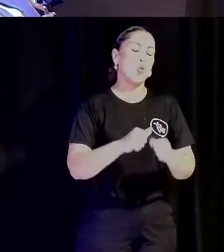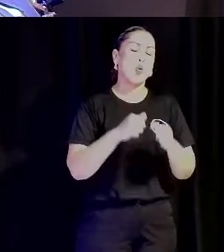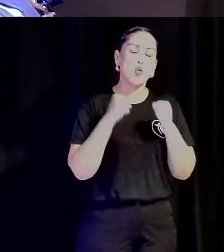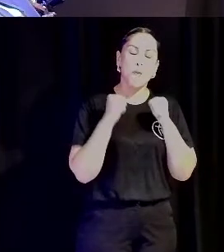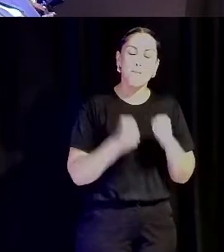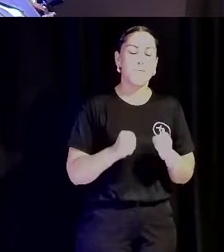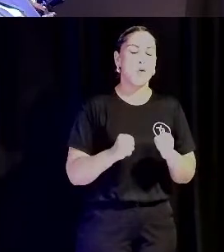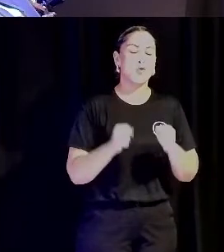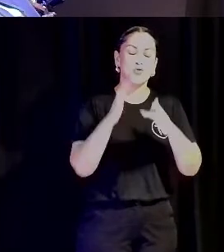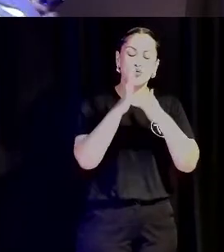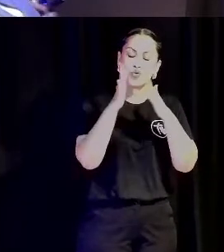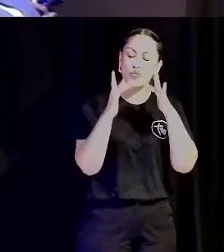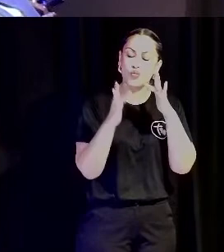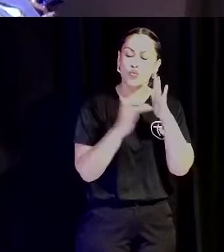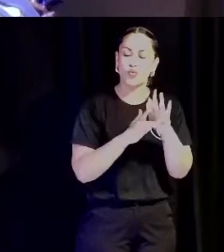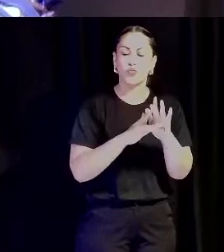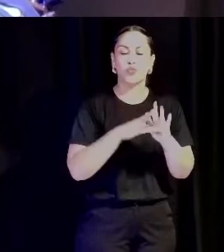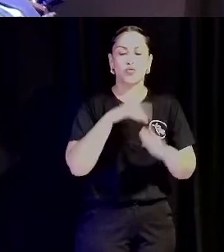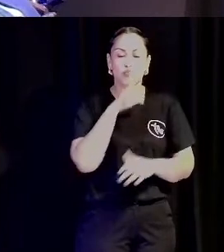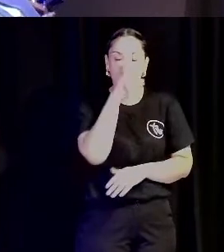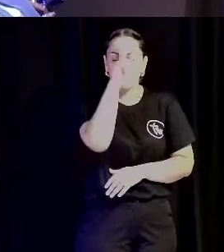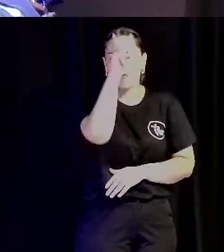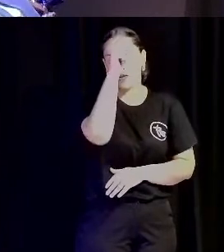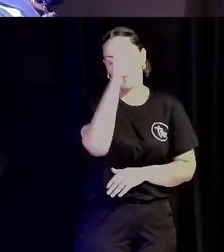que me fortalece. Só vocês.